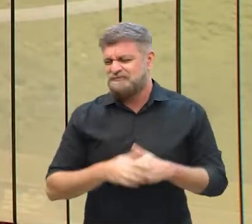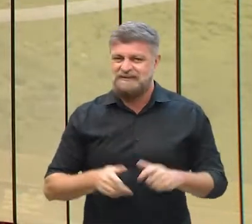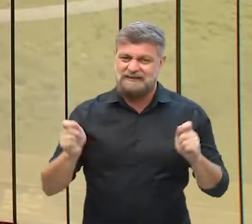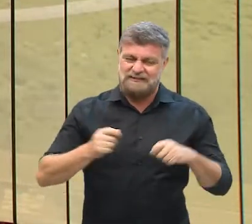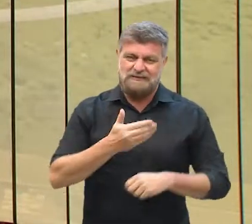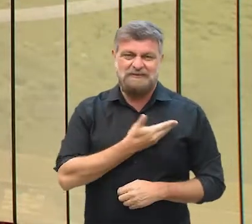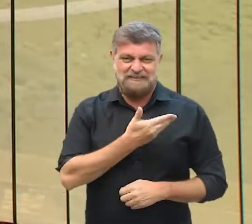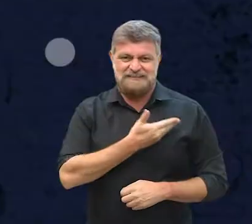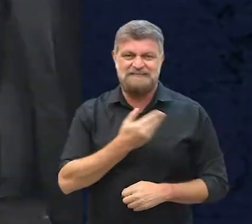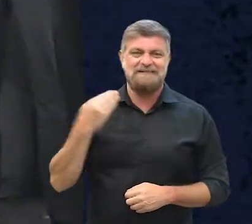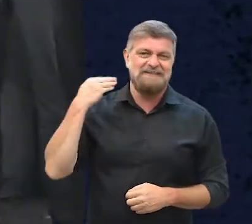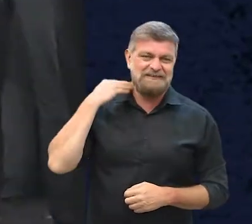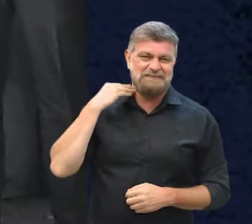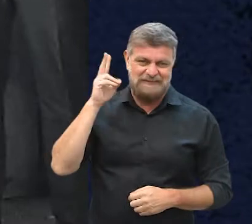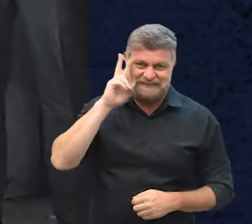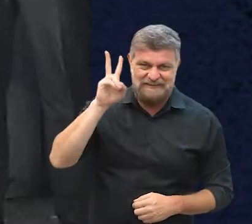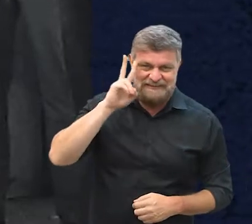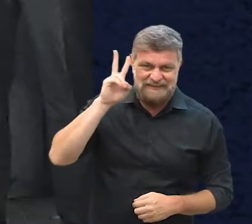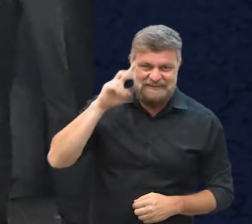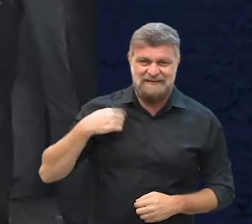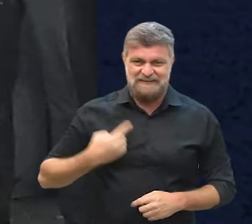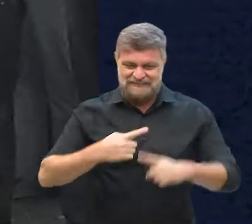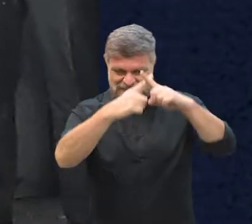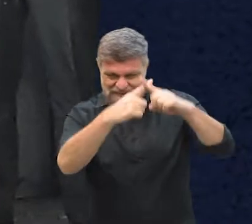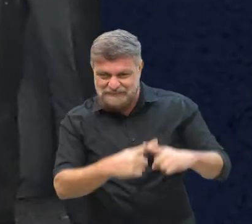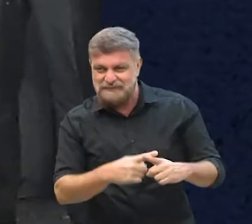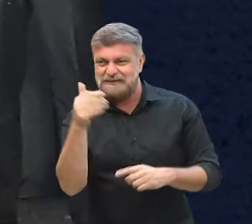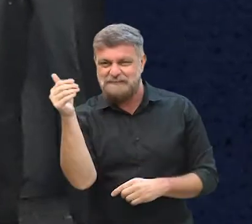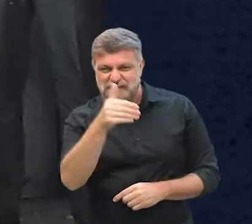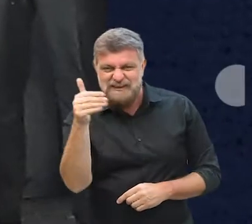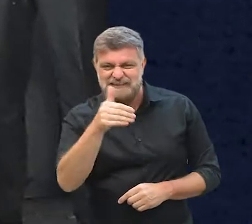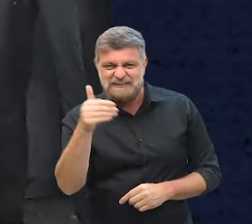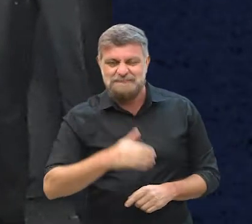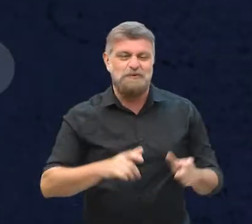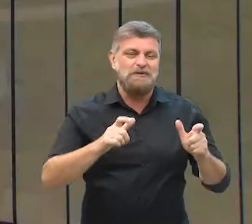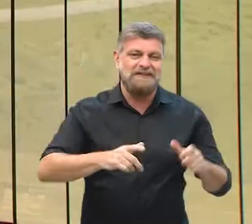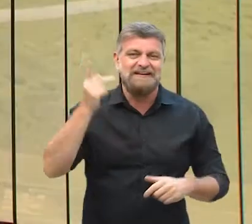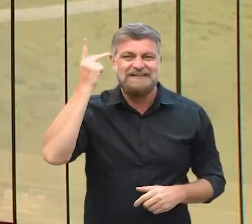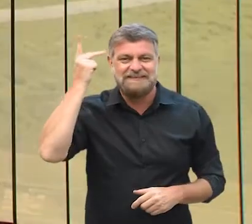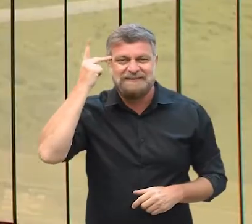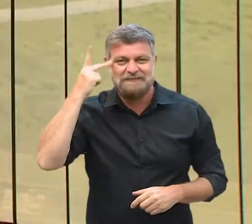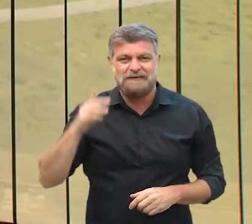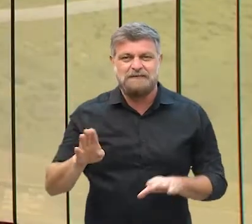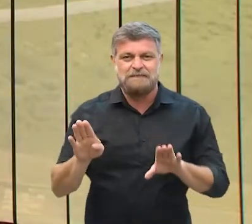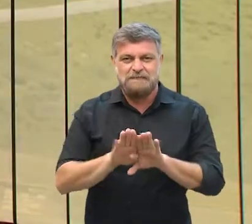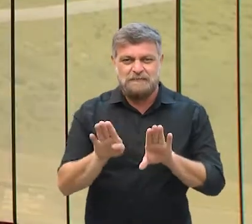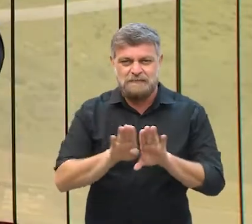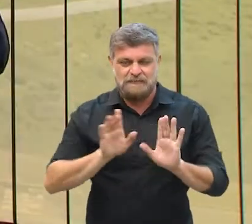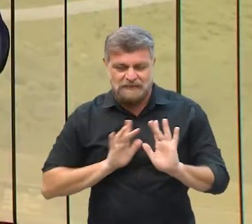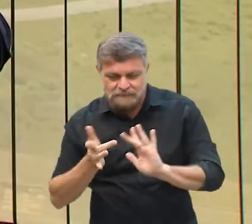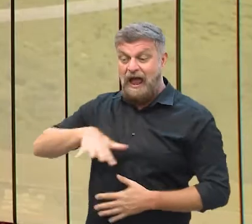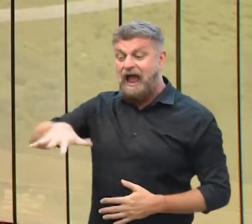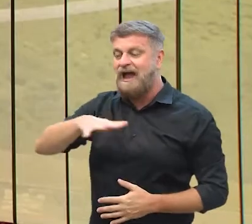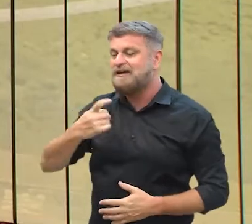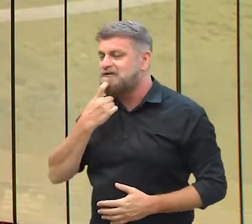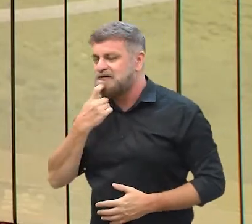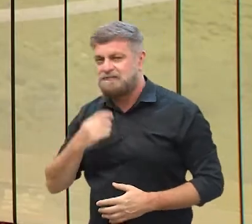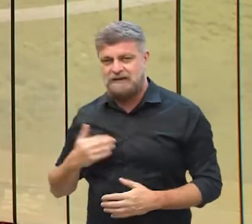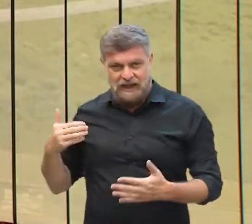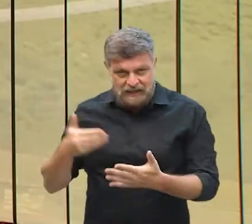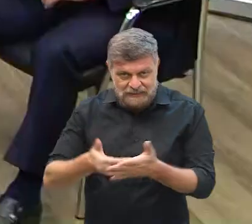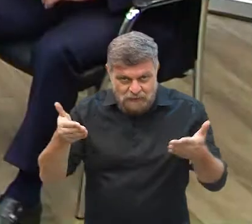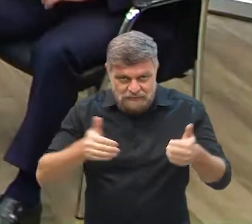amigo, é que nem uma família. Então era muito importante ali a usina açucareira até